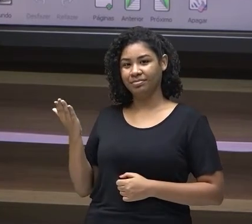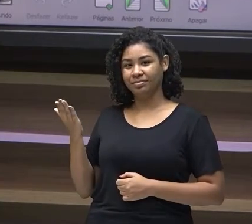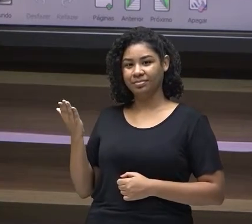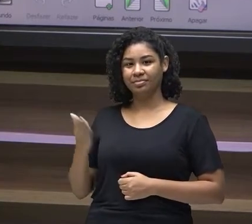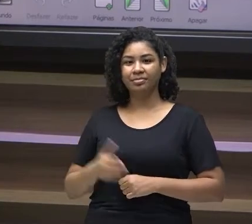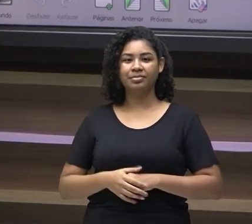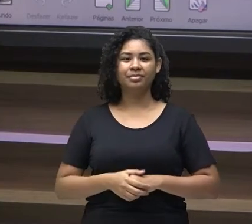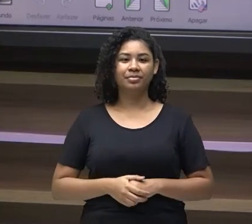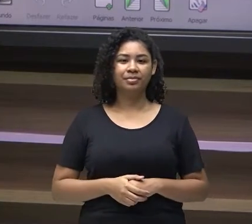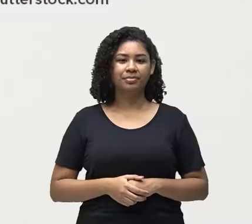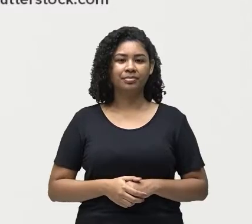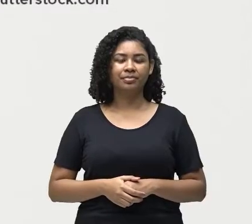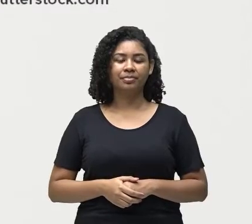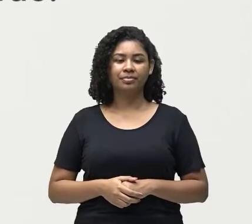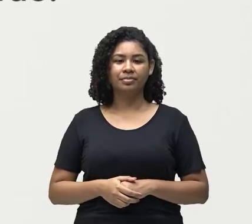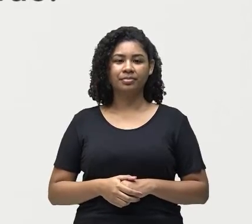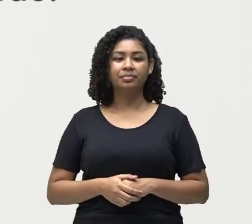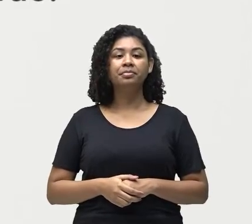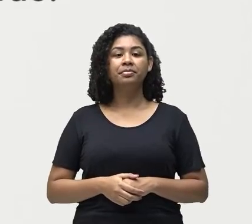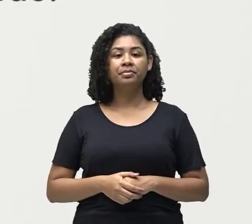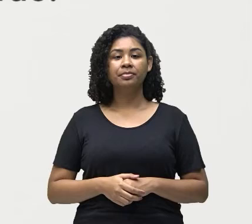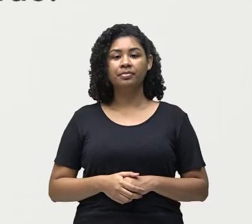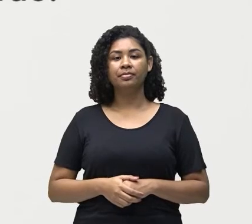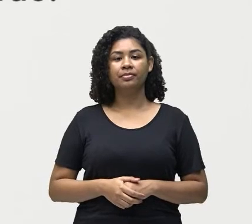usinas termoelétricas. Olha só.